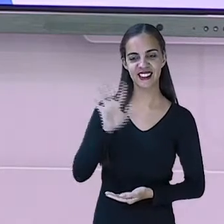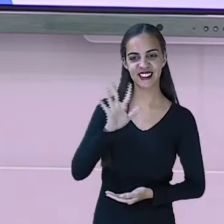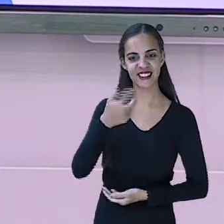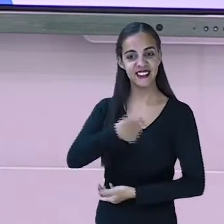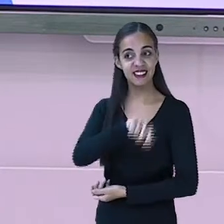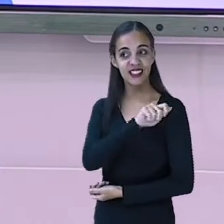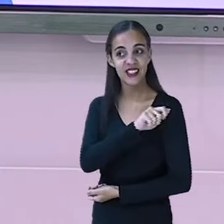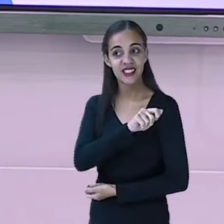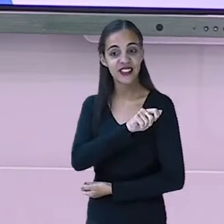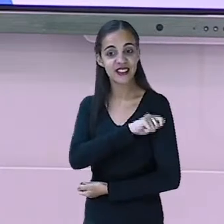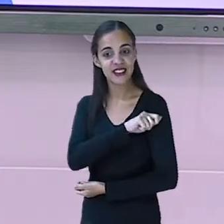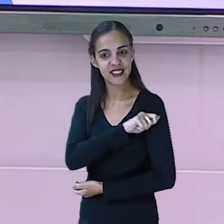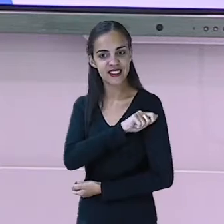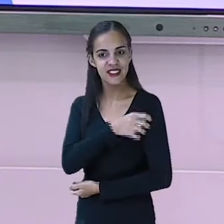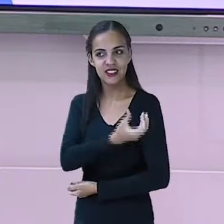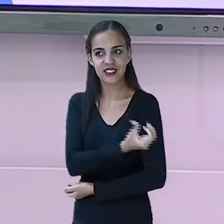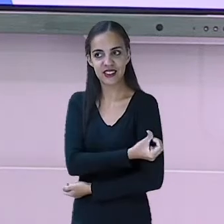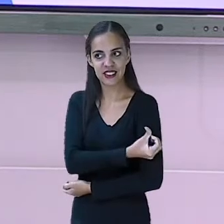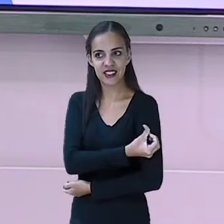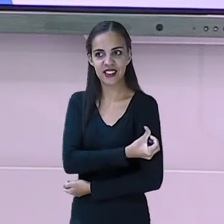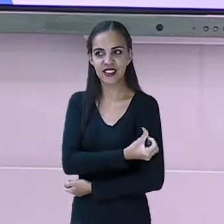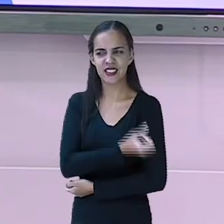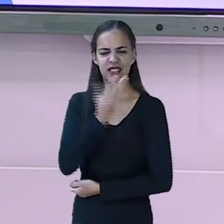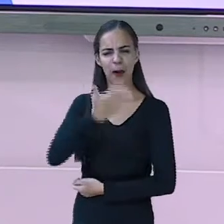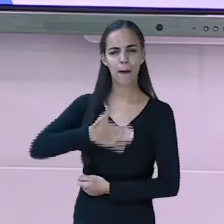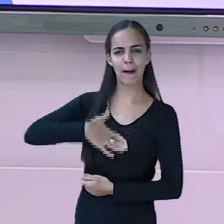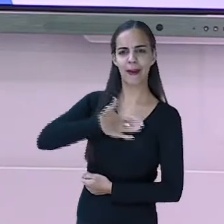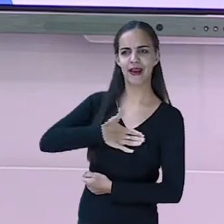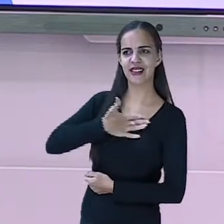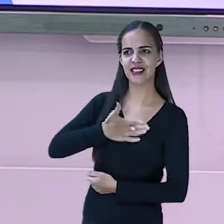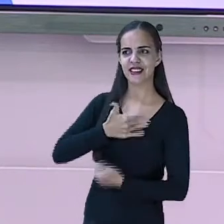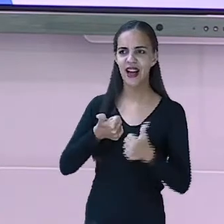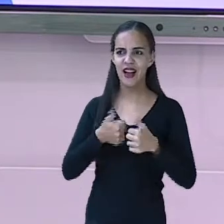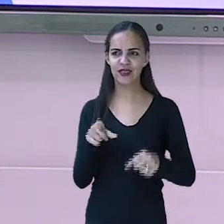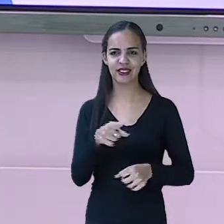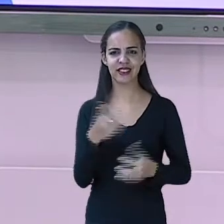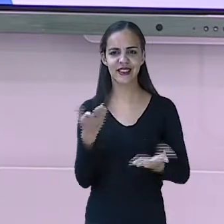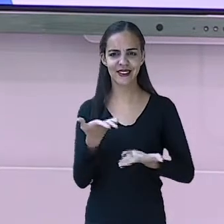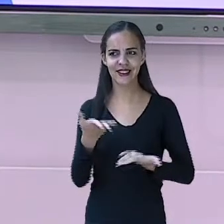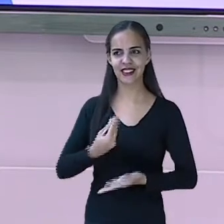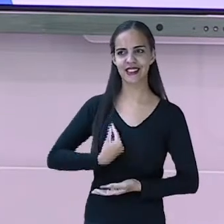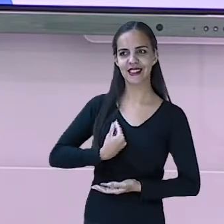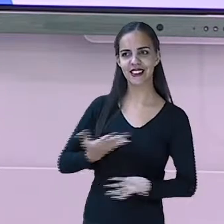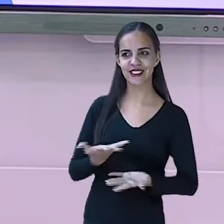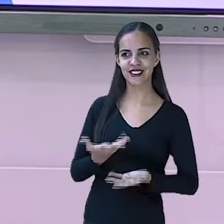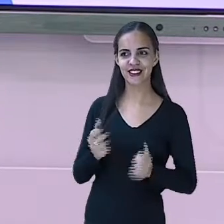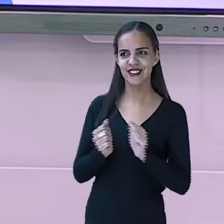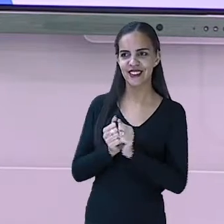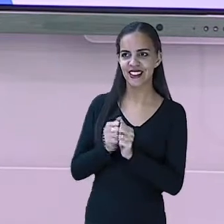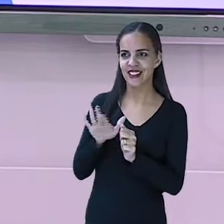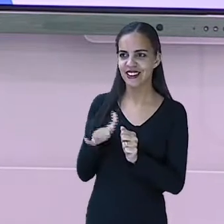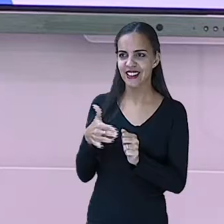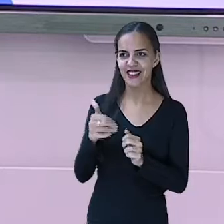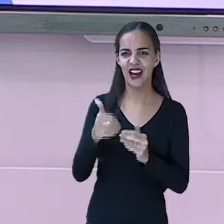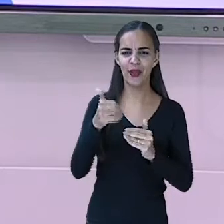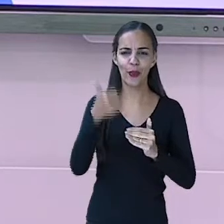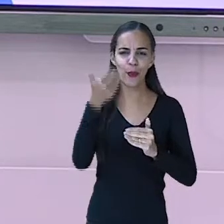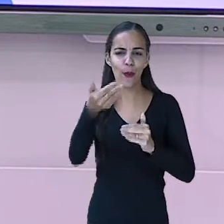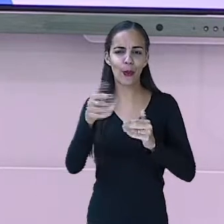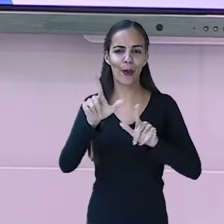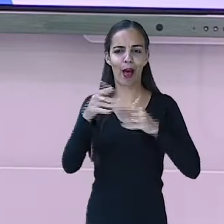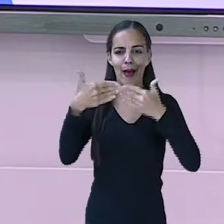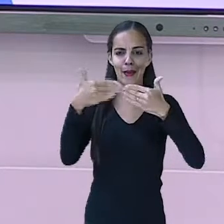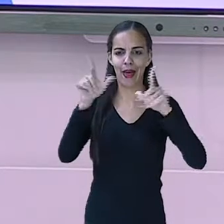estudante do 6º ano, que prazer ter a sua companhia aí do lado de lá da